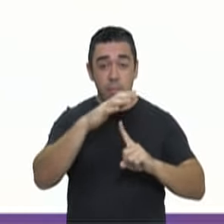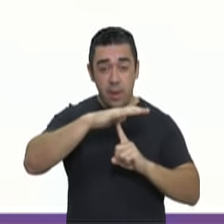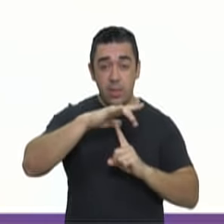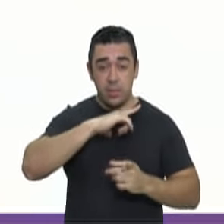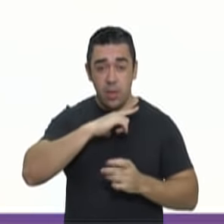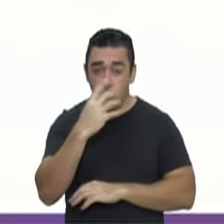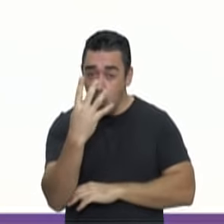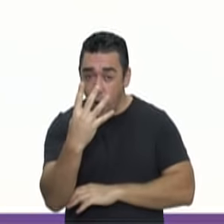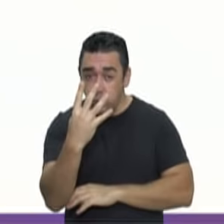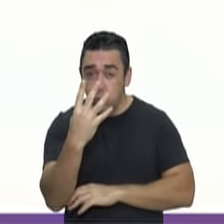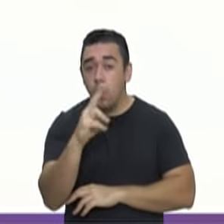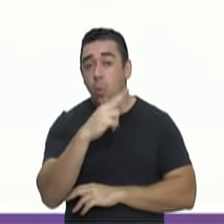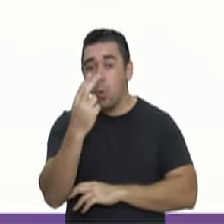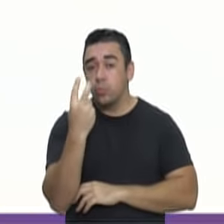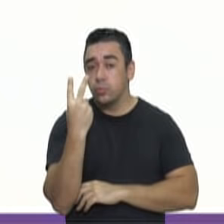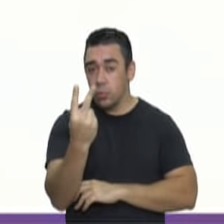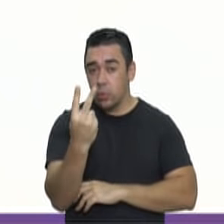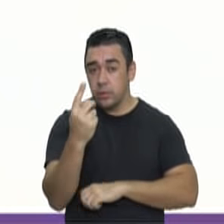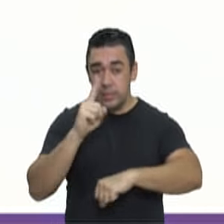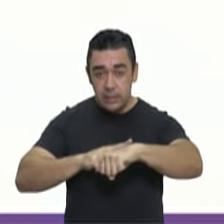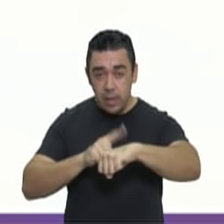2? Tempo na tela para você.